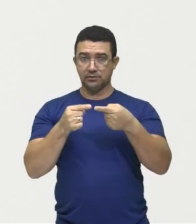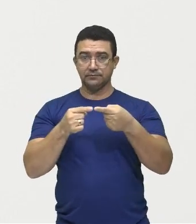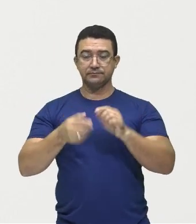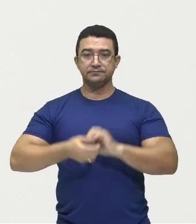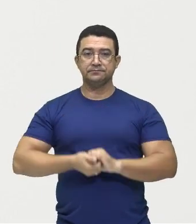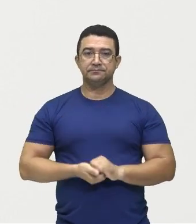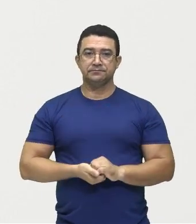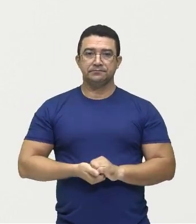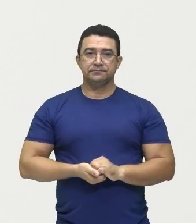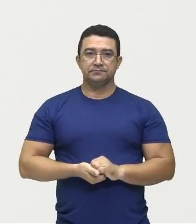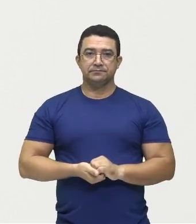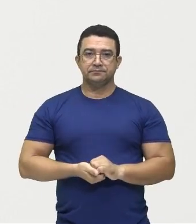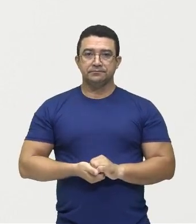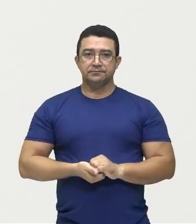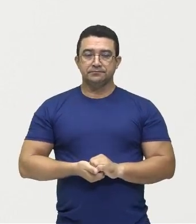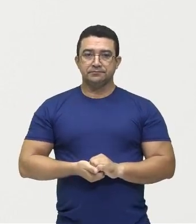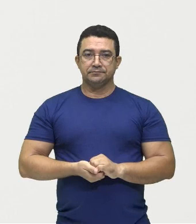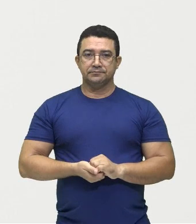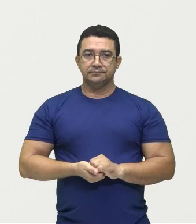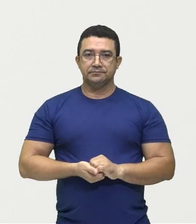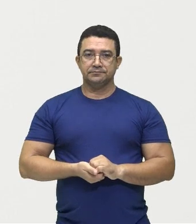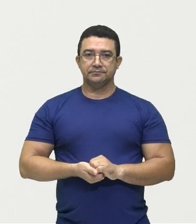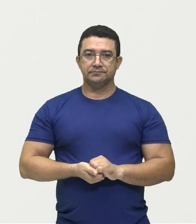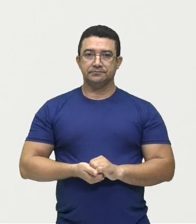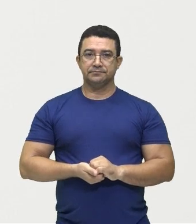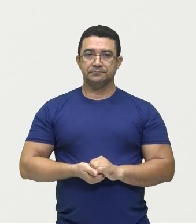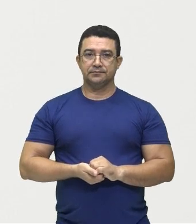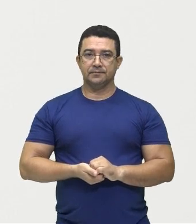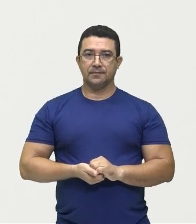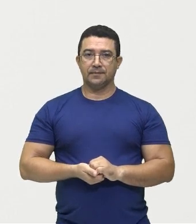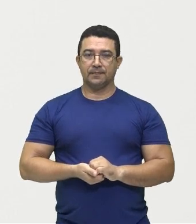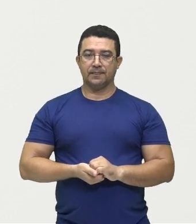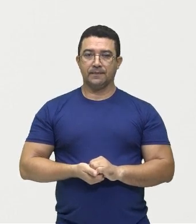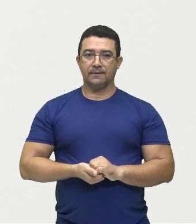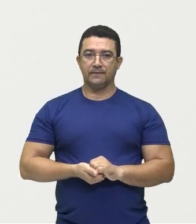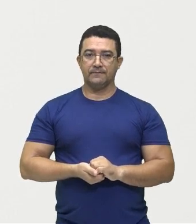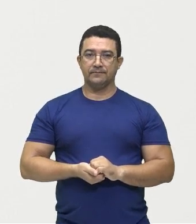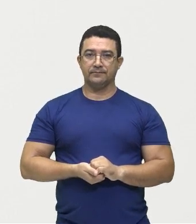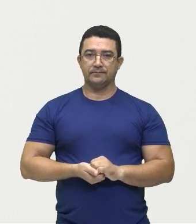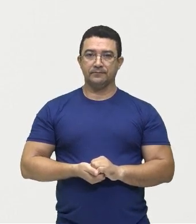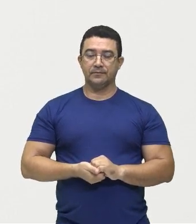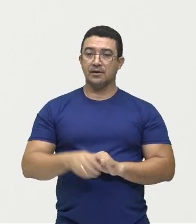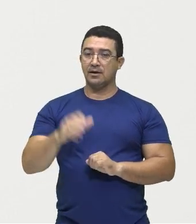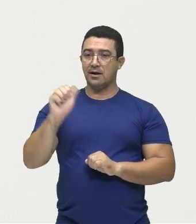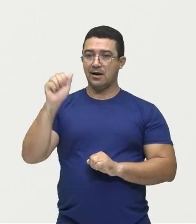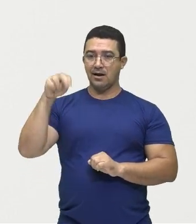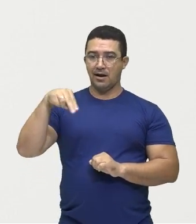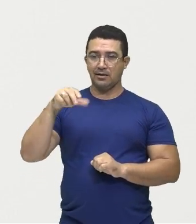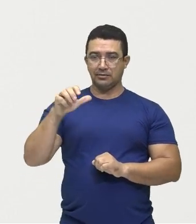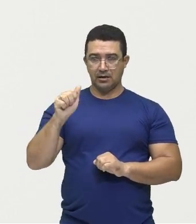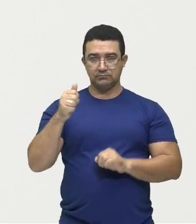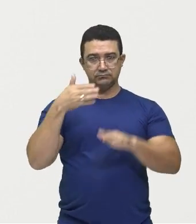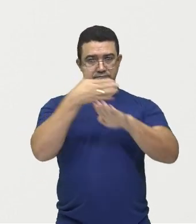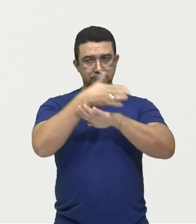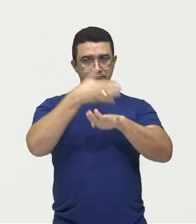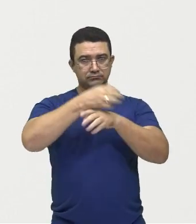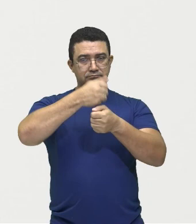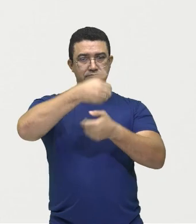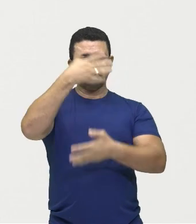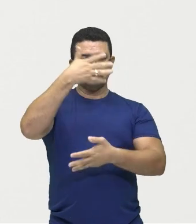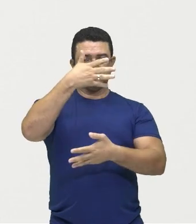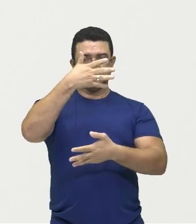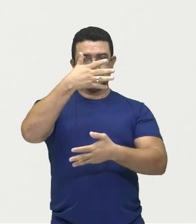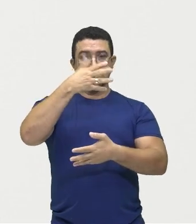gente descobrir isso, meus amigos, nós precisamos, olha só, a Ana Beatriz colocou aqui, questão de